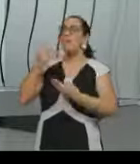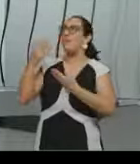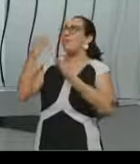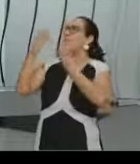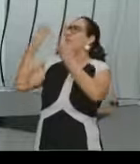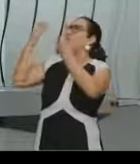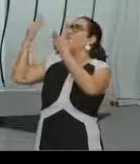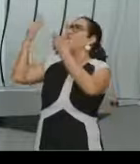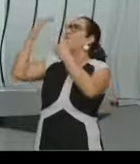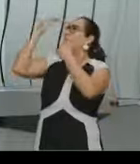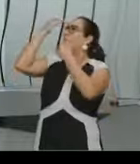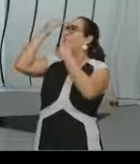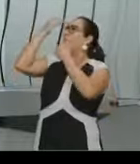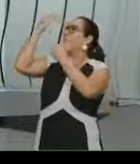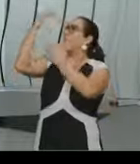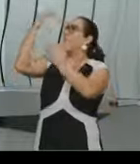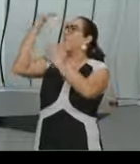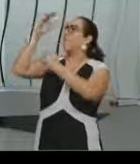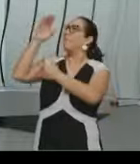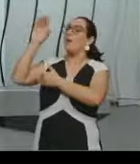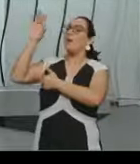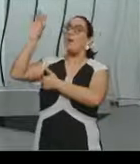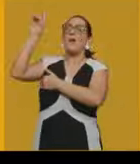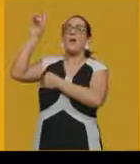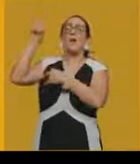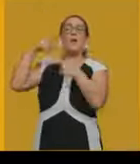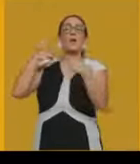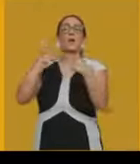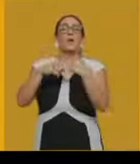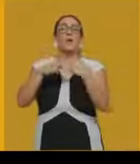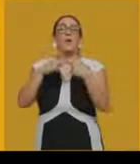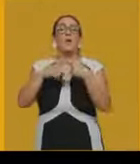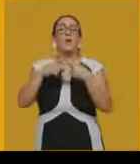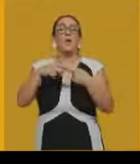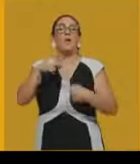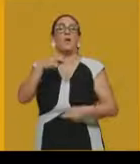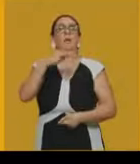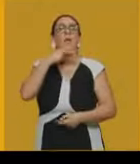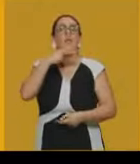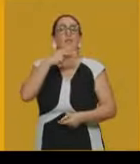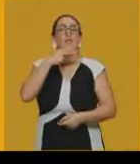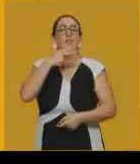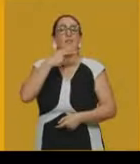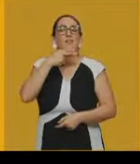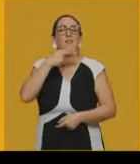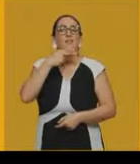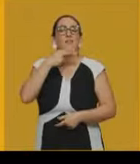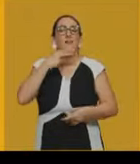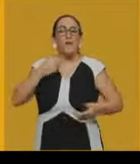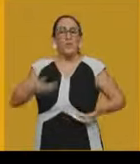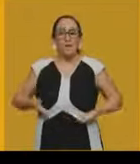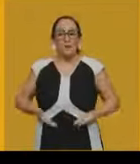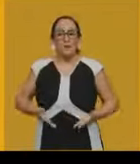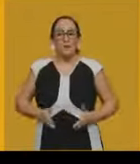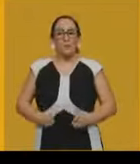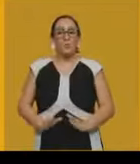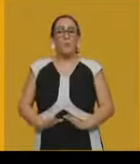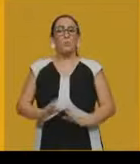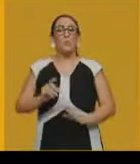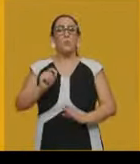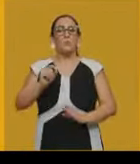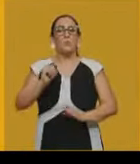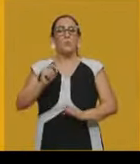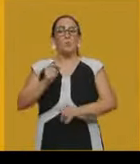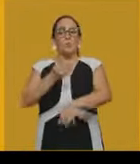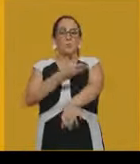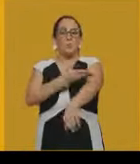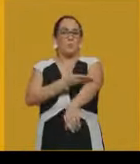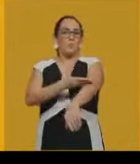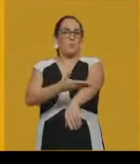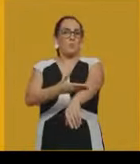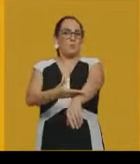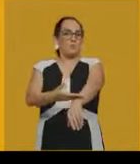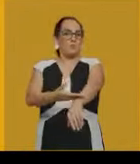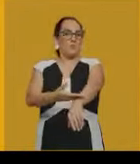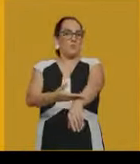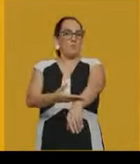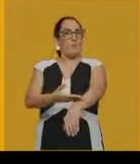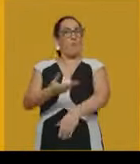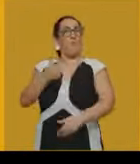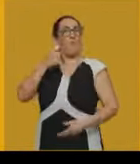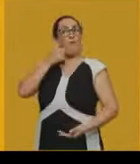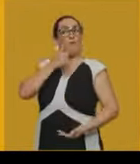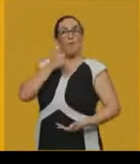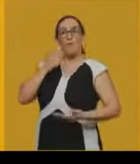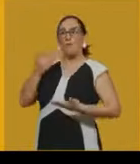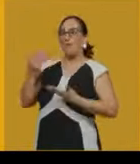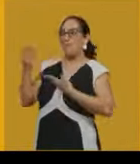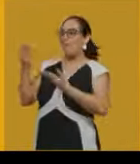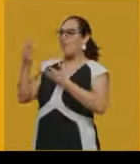nasceu mais claro, né? A filha se envolveu com um homem branco e o neto não saiu, né, de